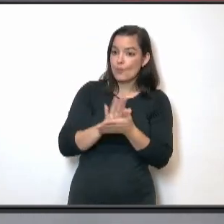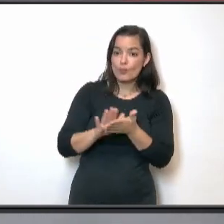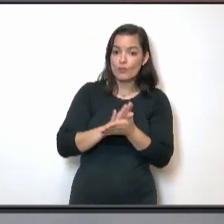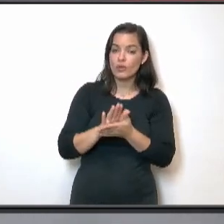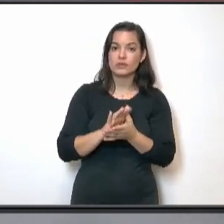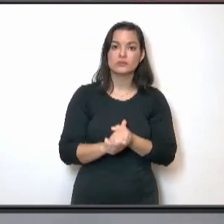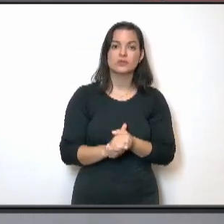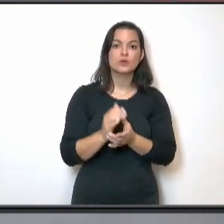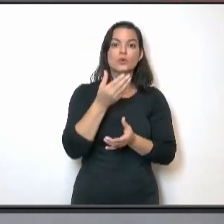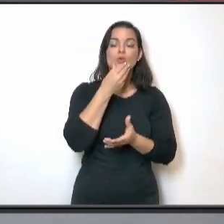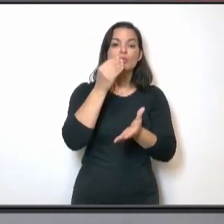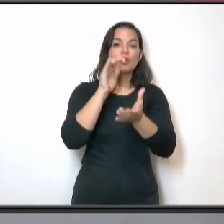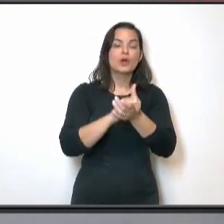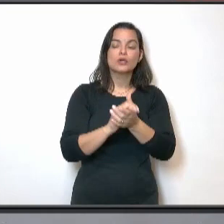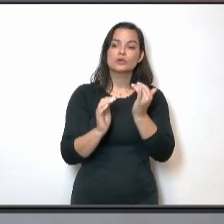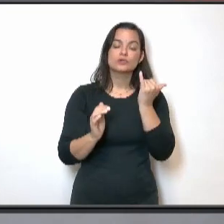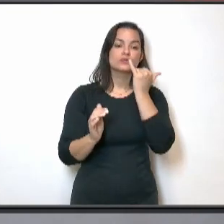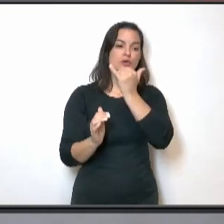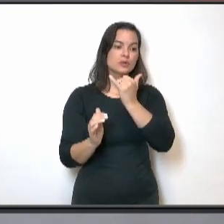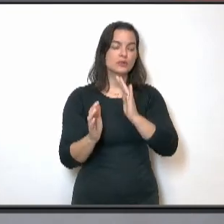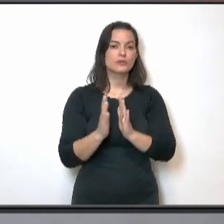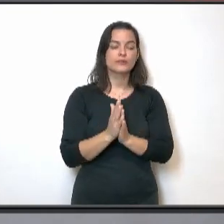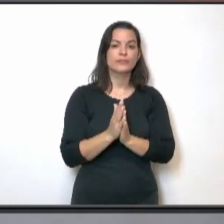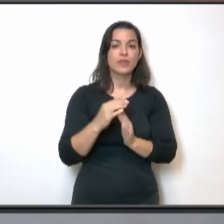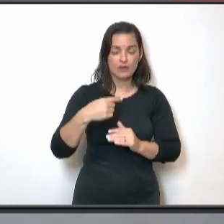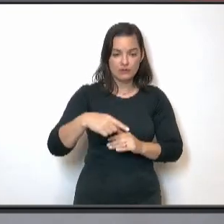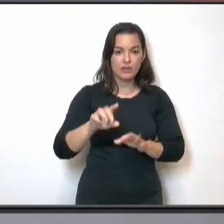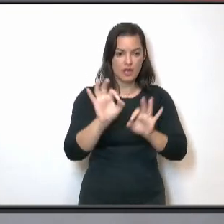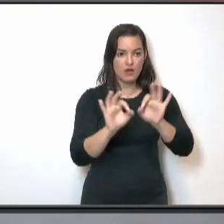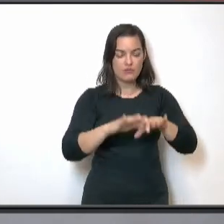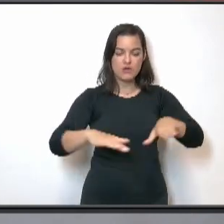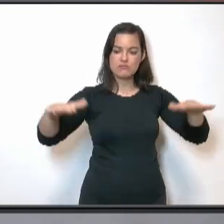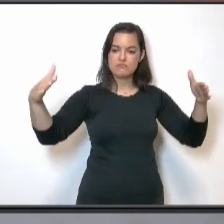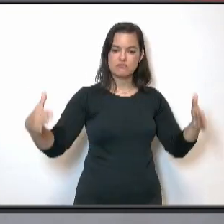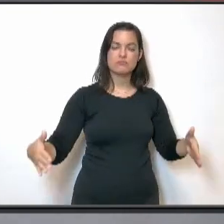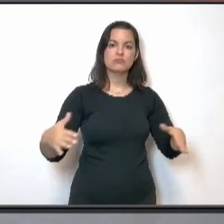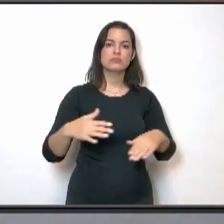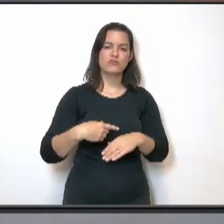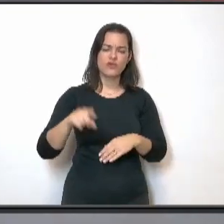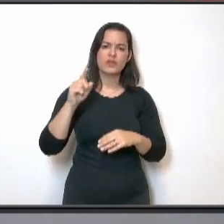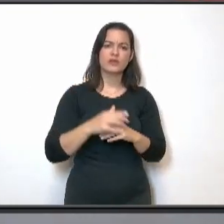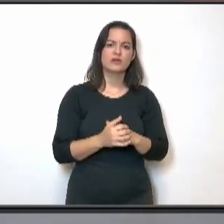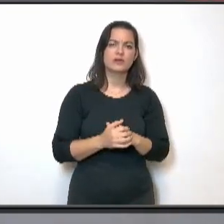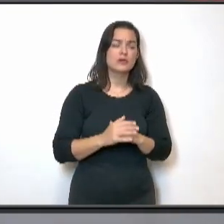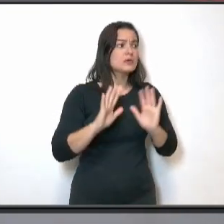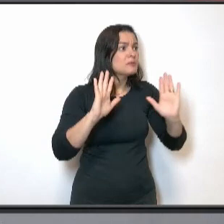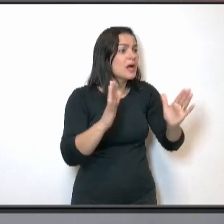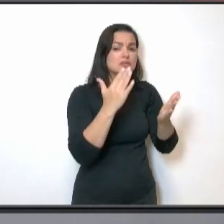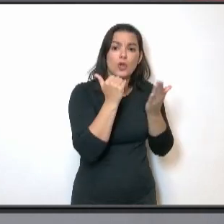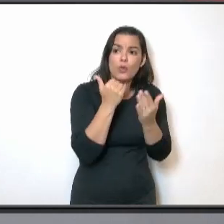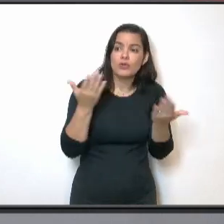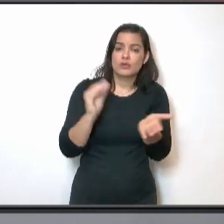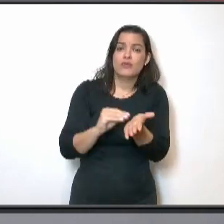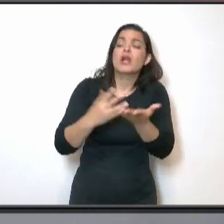E aquele marido chegou e disse assim: meu bem, põe a mesa. Põe a mesa, meu bem. Mas cadê a comida?